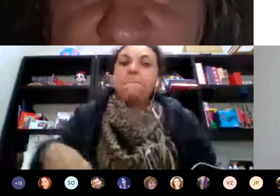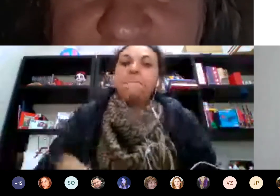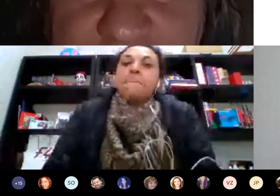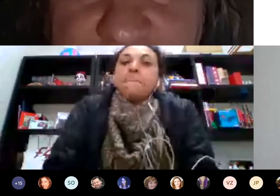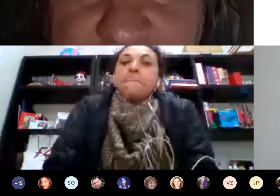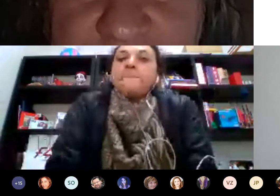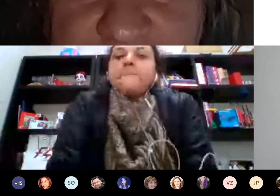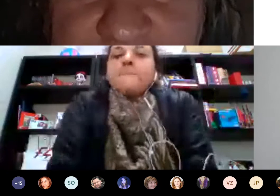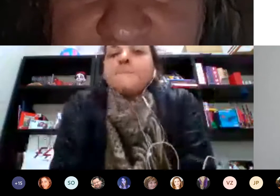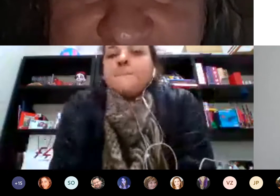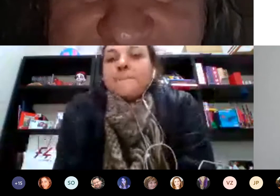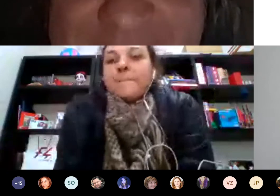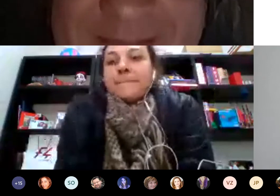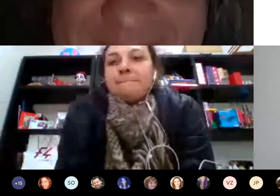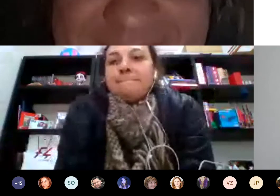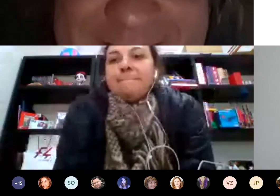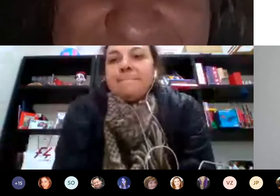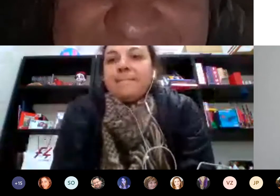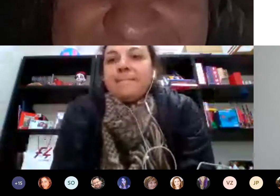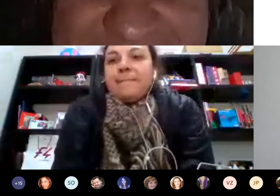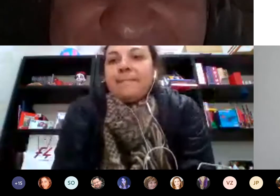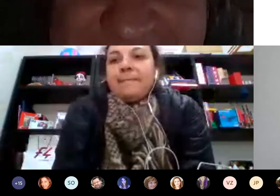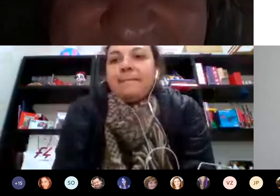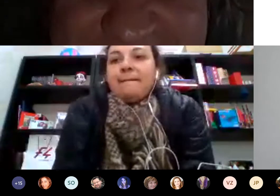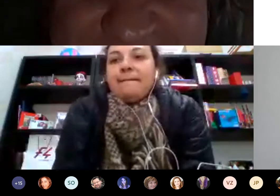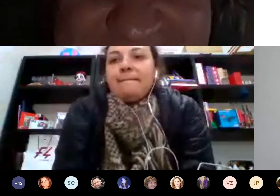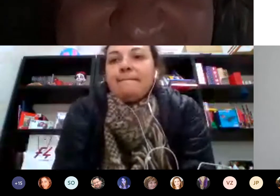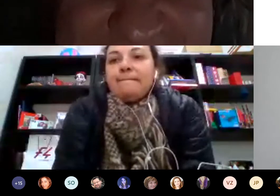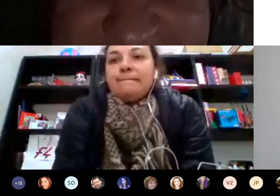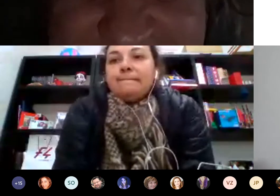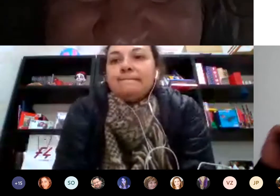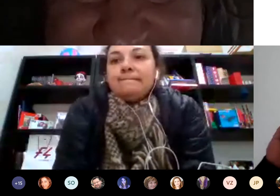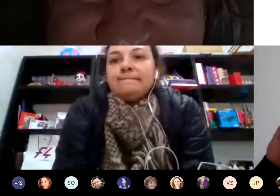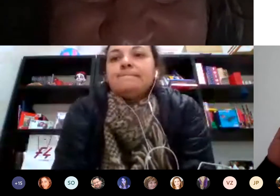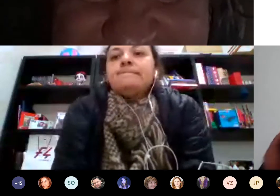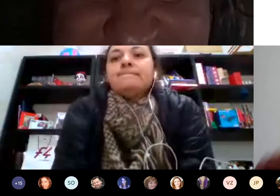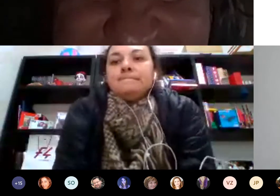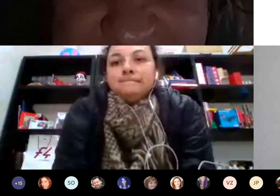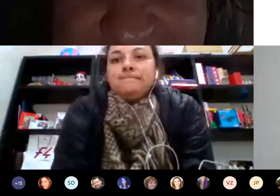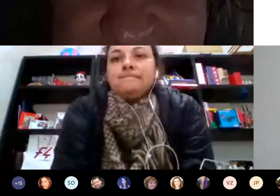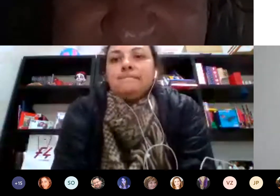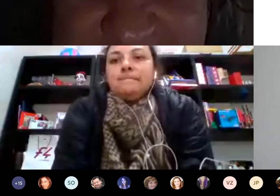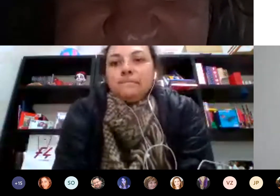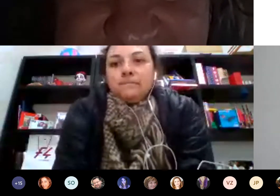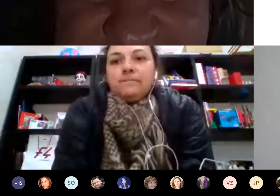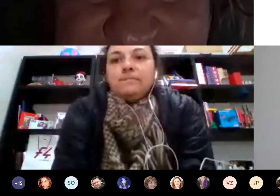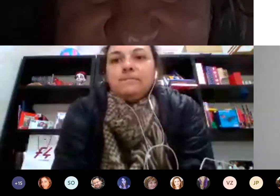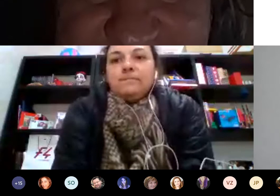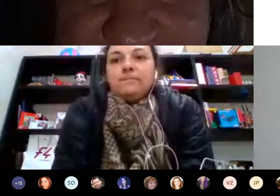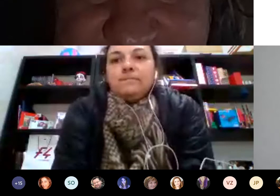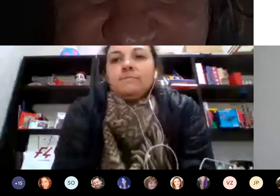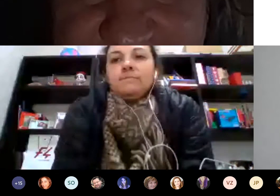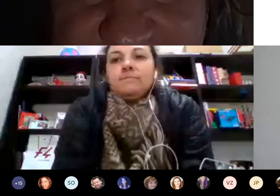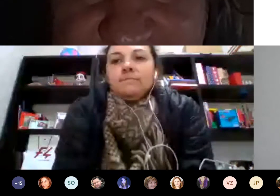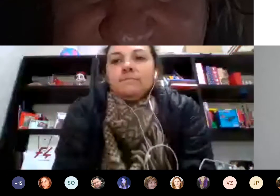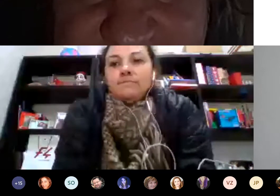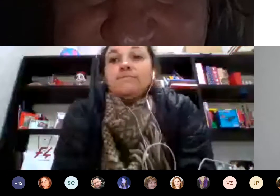já quer ouvir a gravação, então... Eu tenho para dizer que foi um sucesso, a gente está muito feliz. né, de ter tido